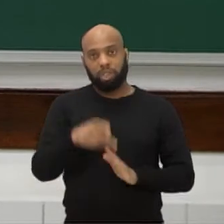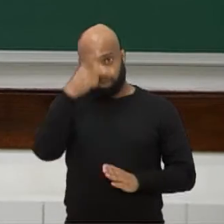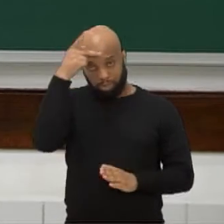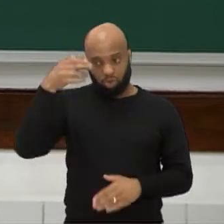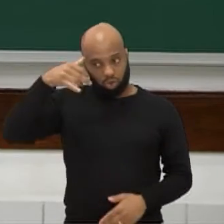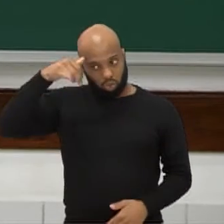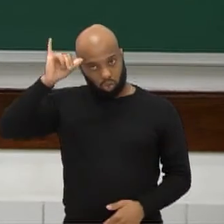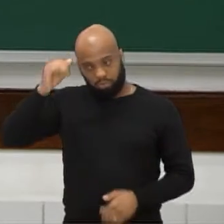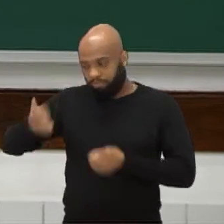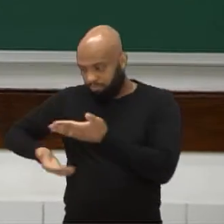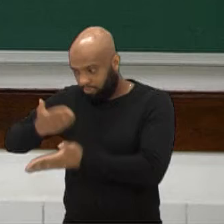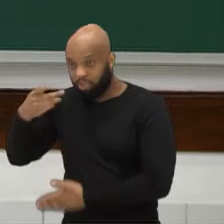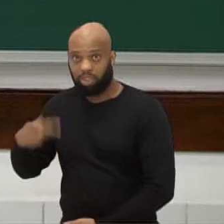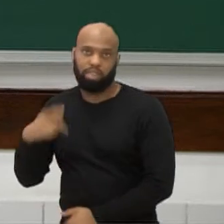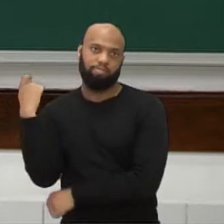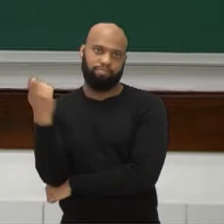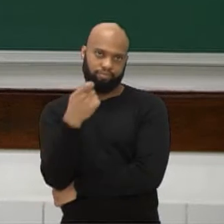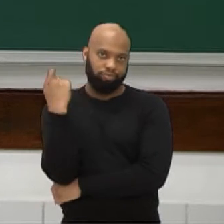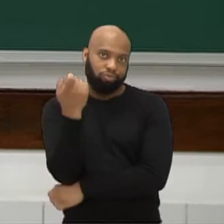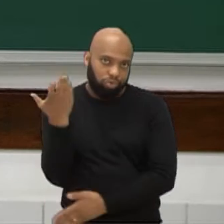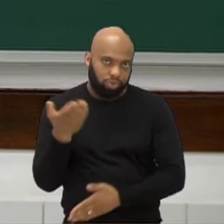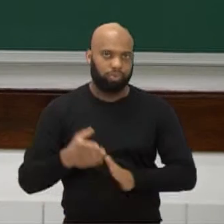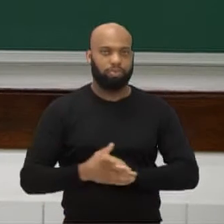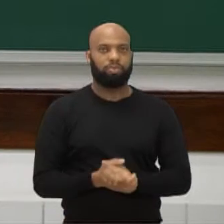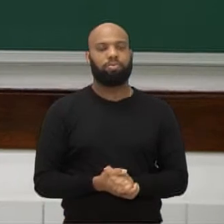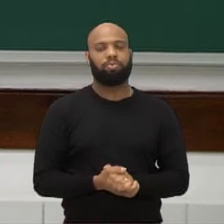criadores, os produtores gaúchos.